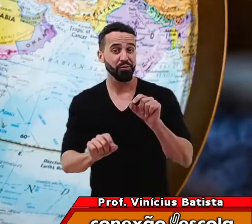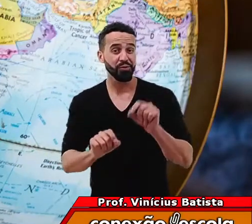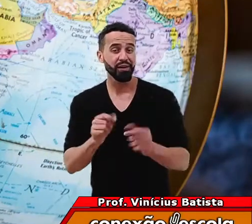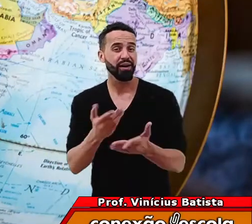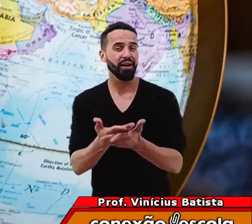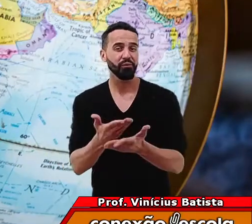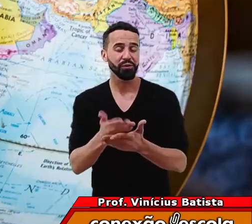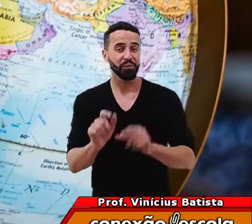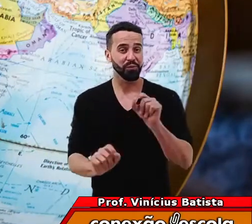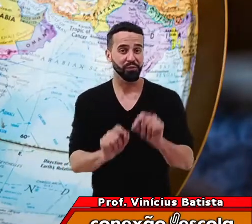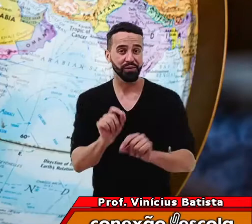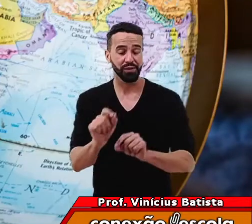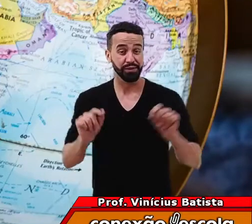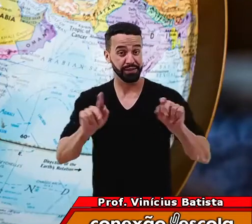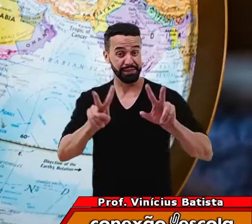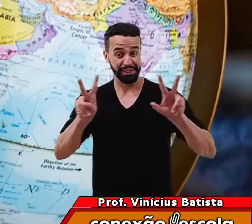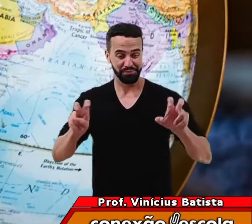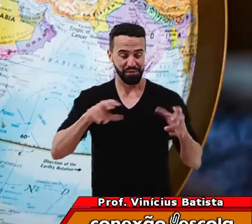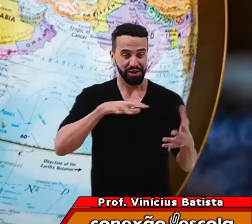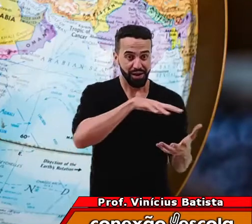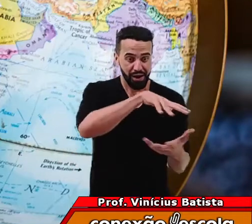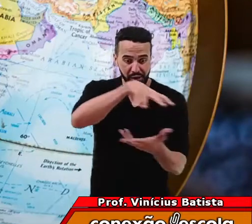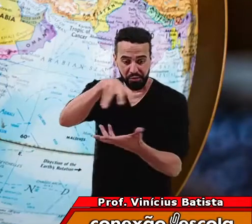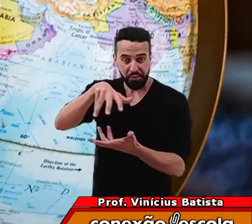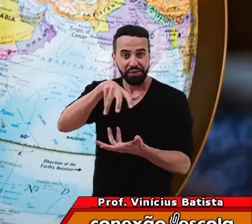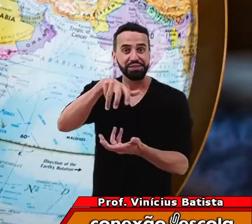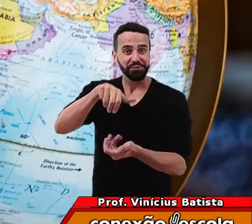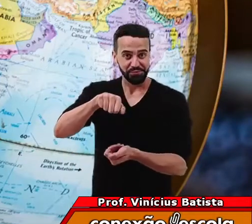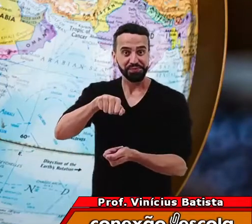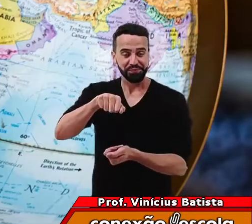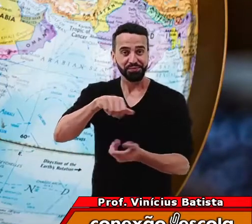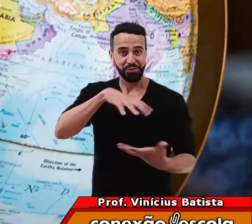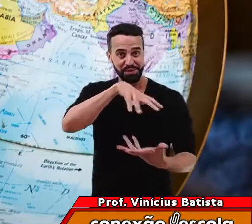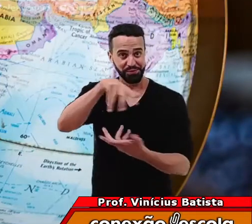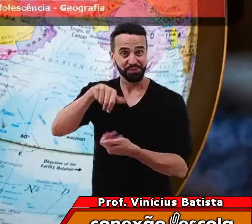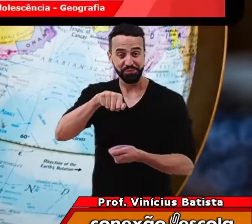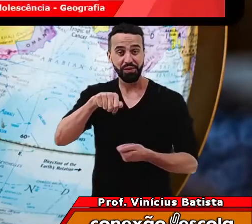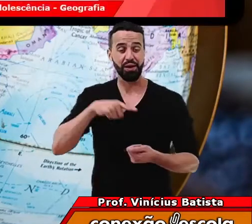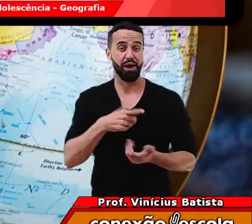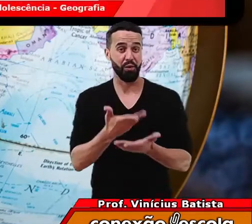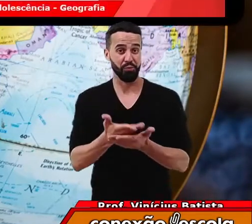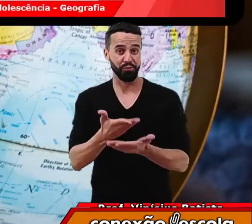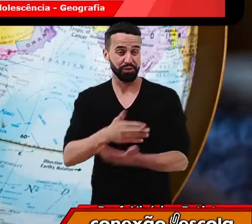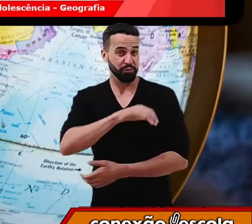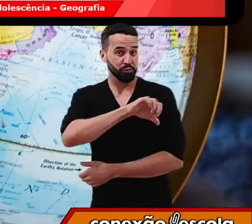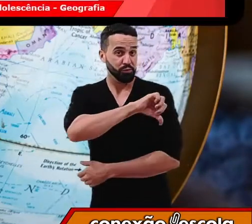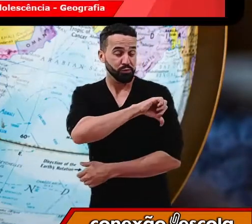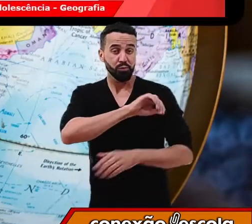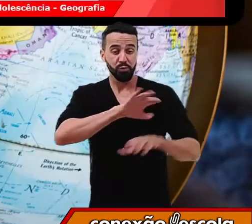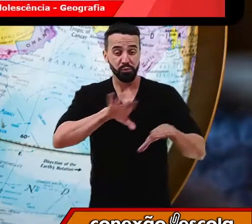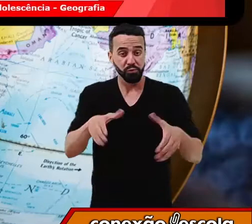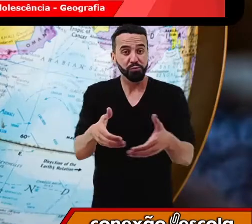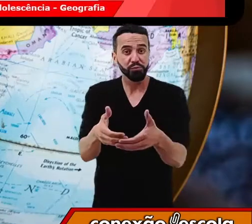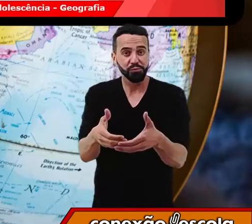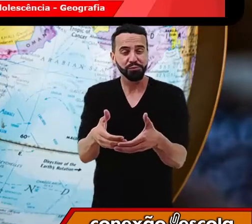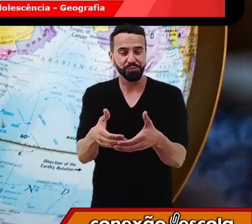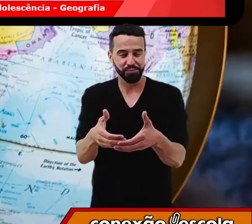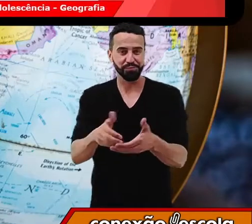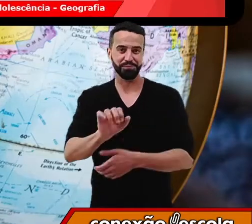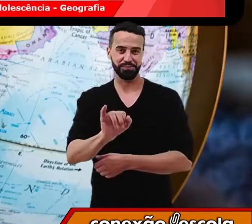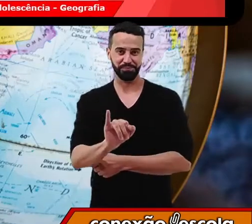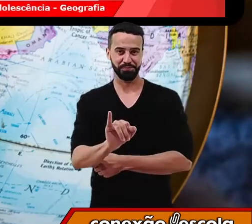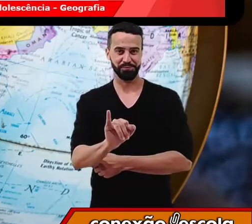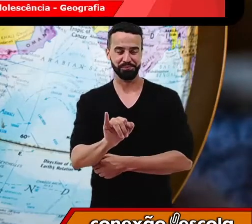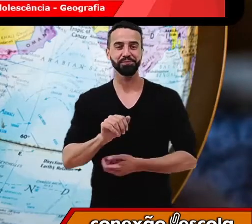sobre globalização. E essa aula é para o 9º ano, agrupamento